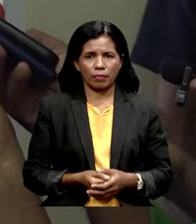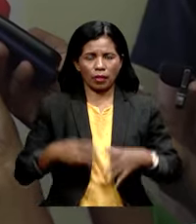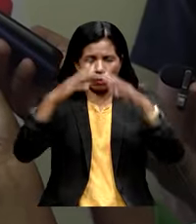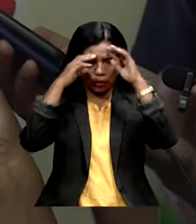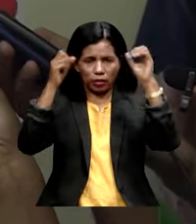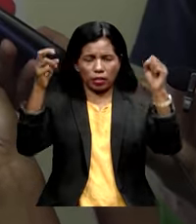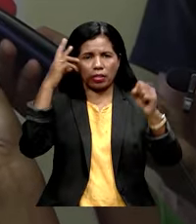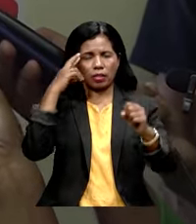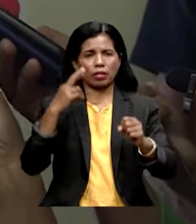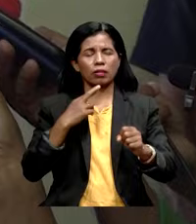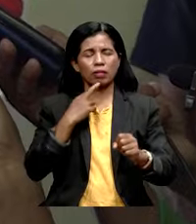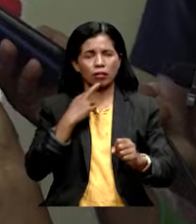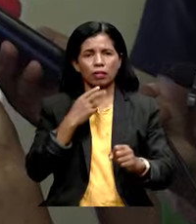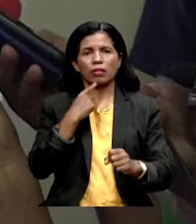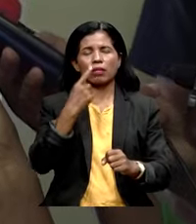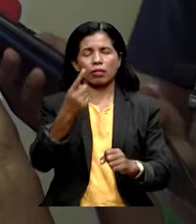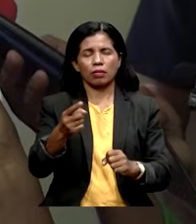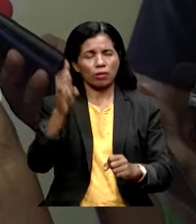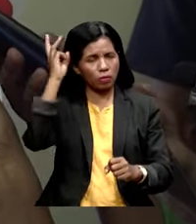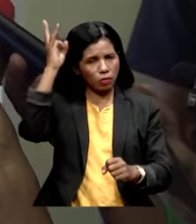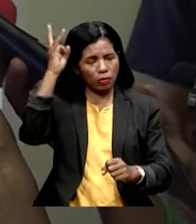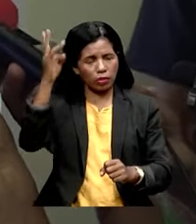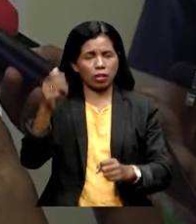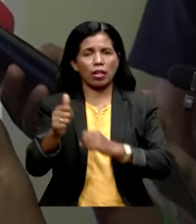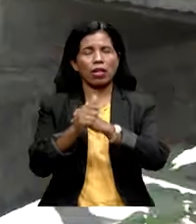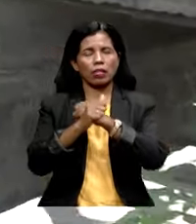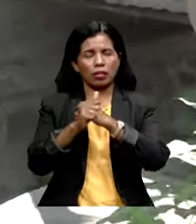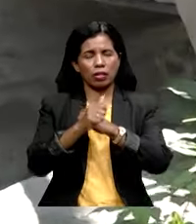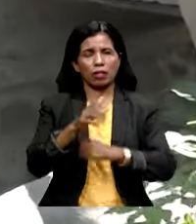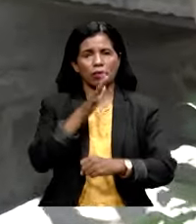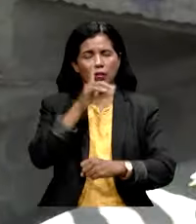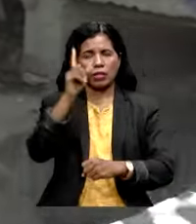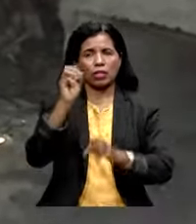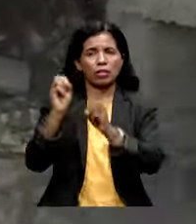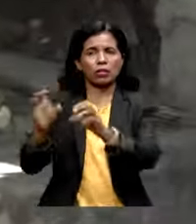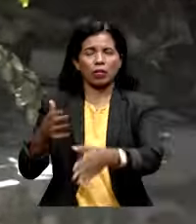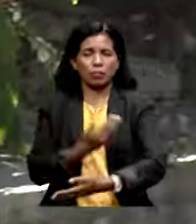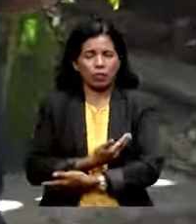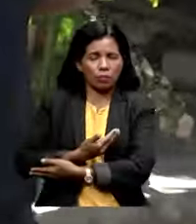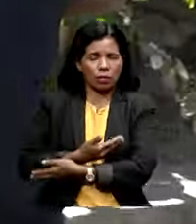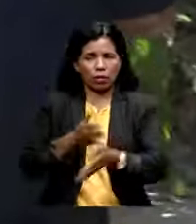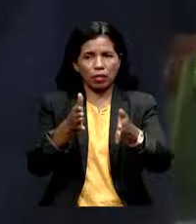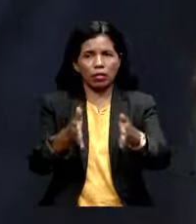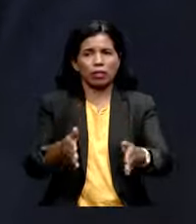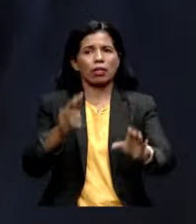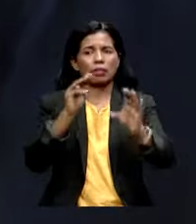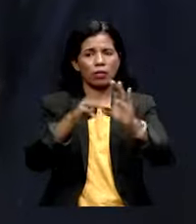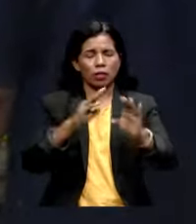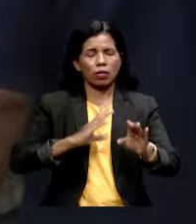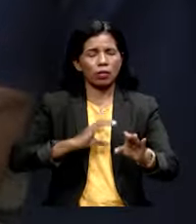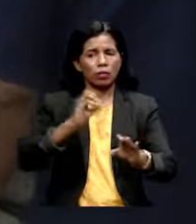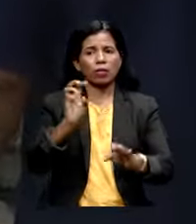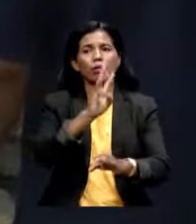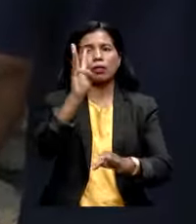Presidente da República, José Ramos Horta, preocupa com a ação Inan Ida na pessoa bebê e valeta cuap, área Mercado Comoro, quarta,